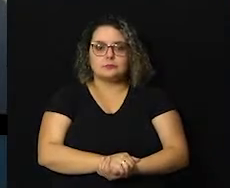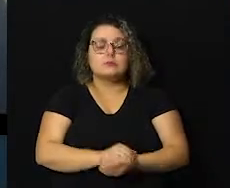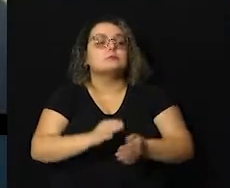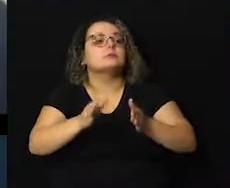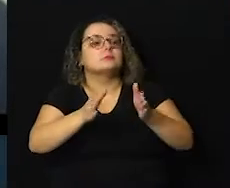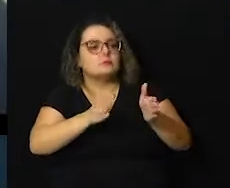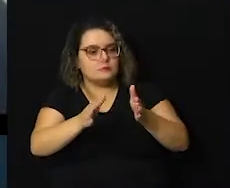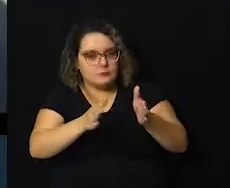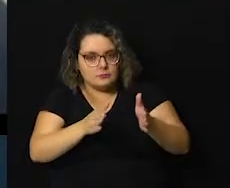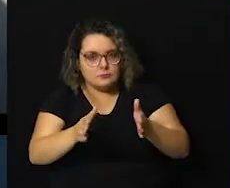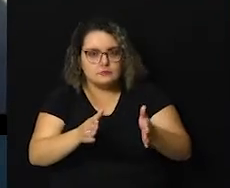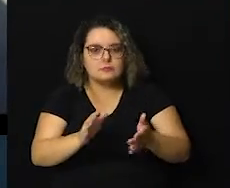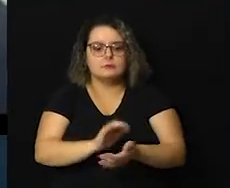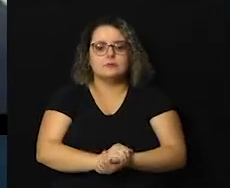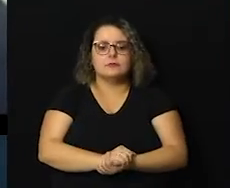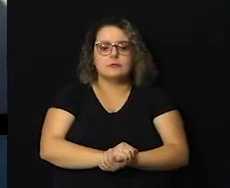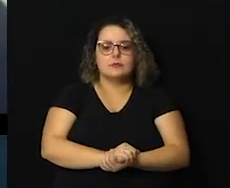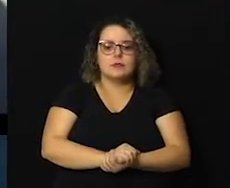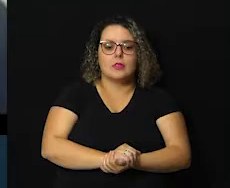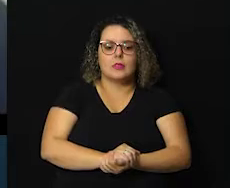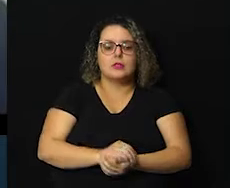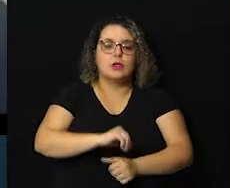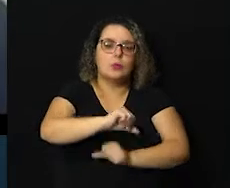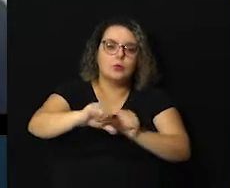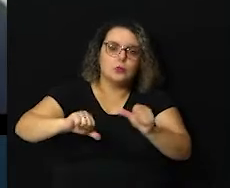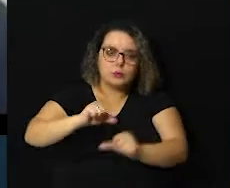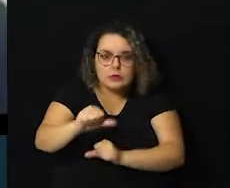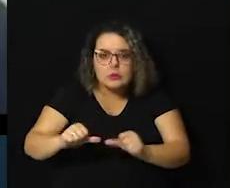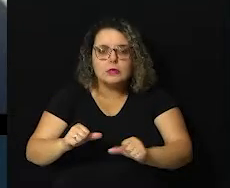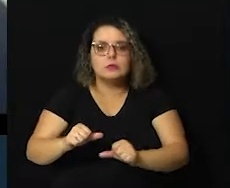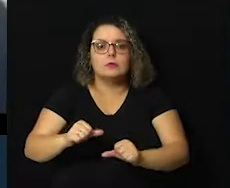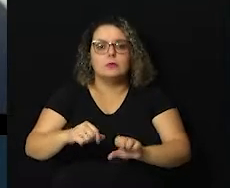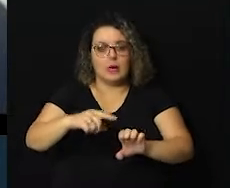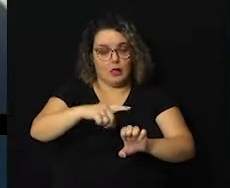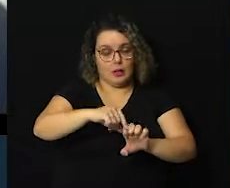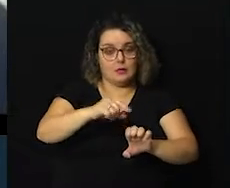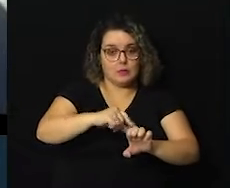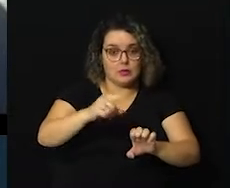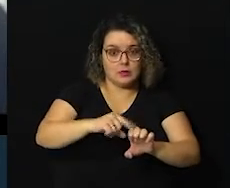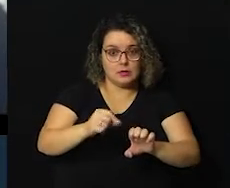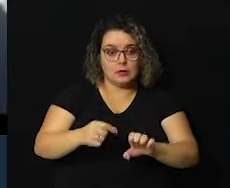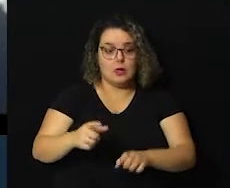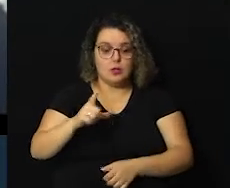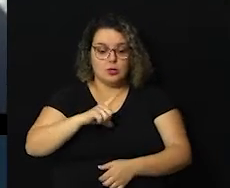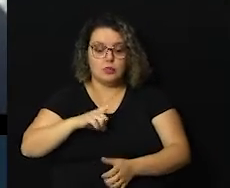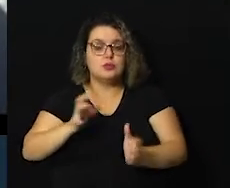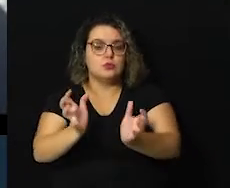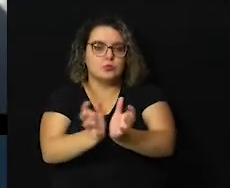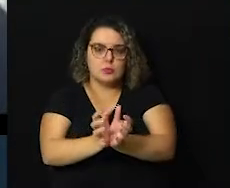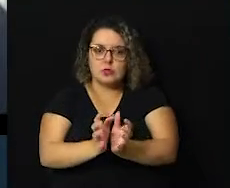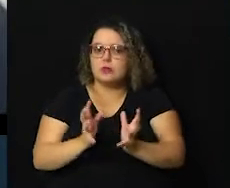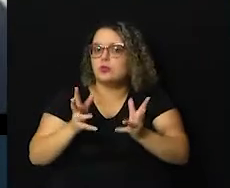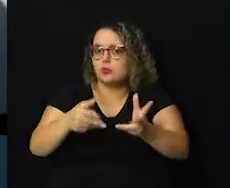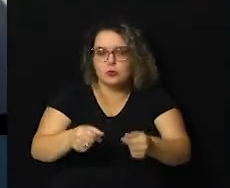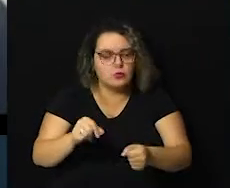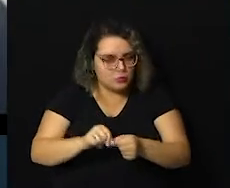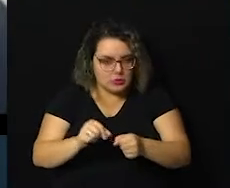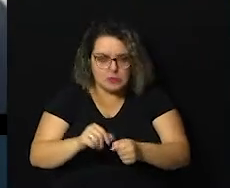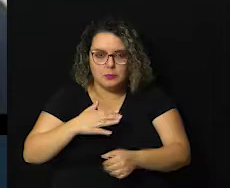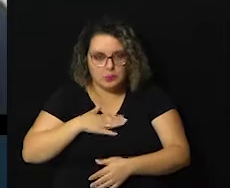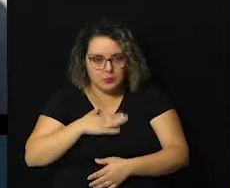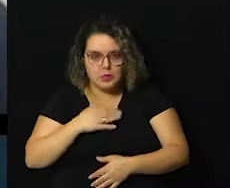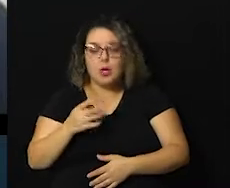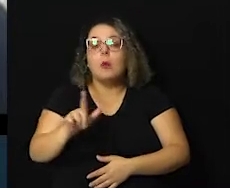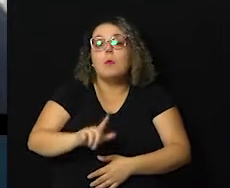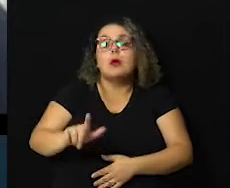naquela época já tava no transmissão de arquiteto para empresário Então já não tava mais postado e operar a equipe eu tinha que fazer tudo para mim